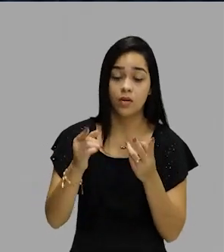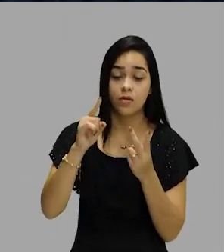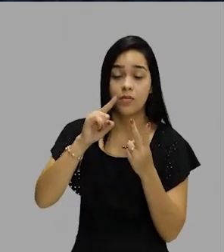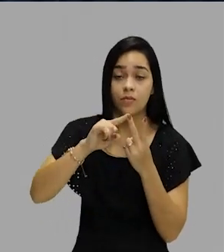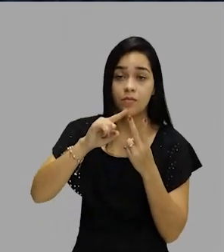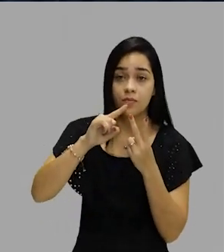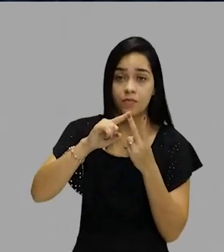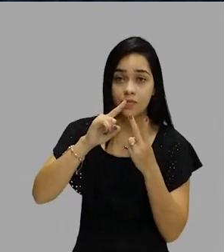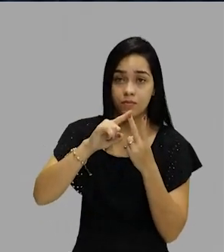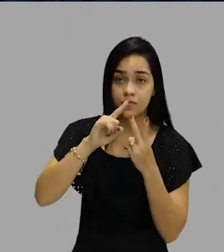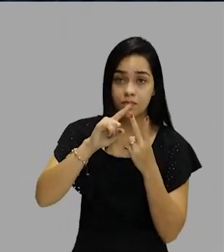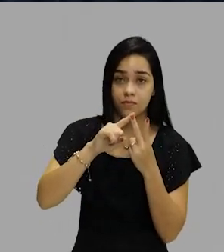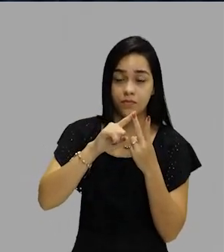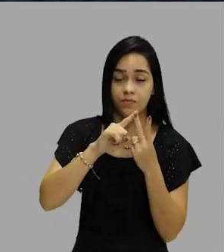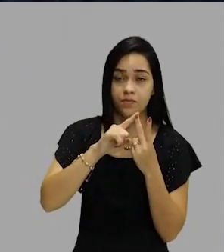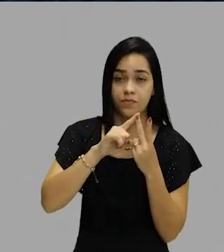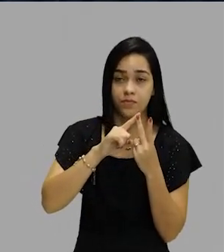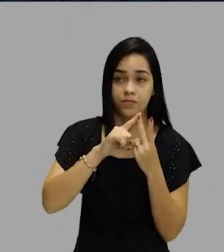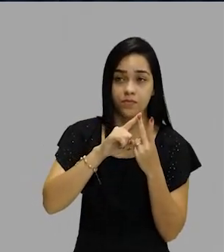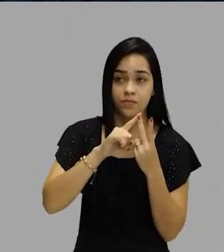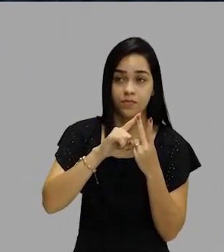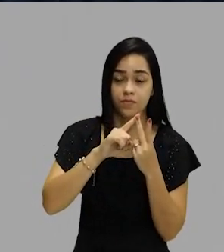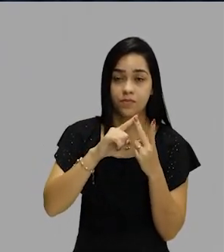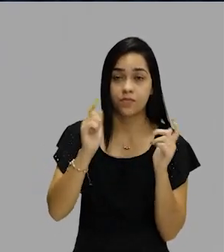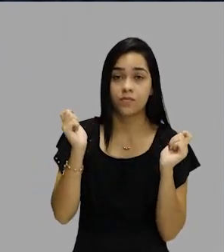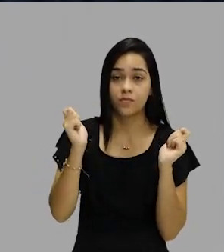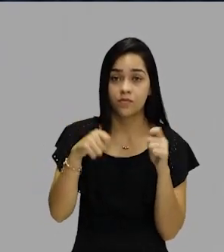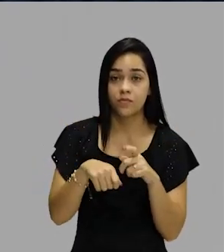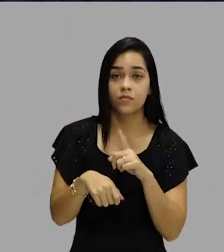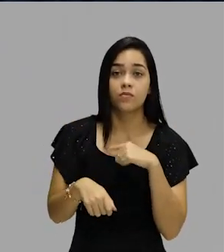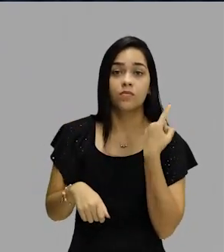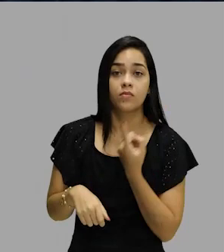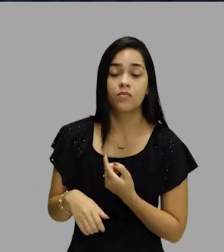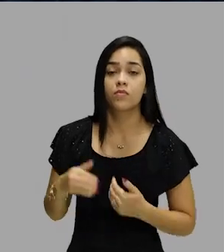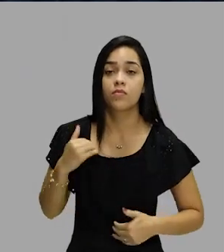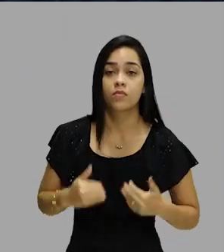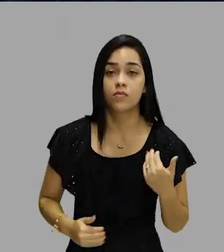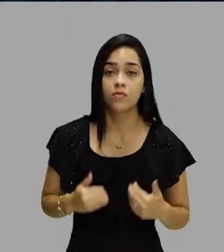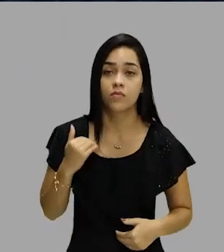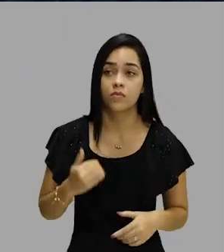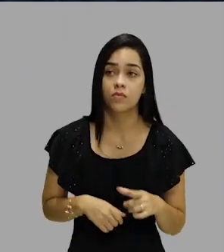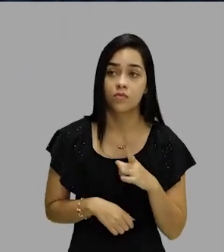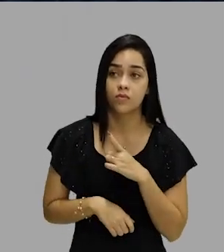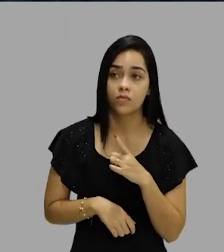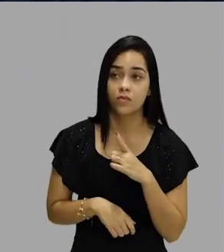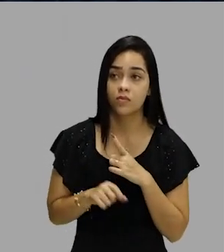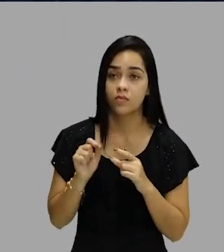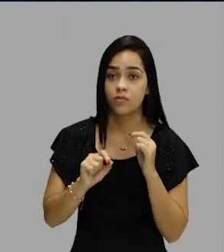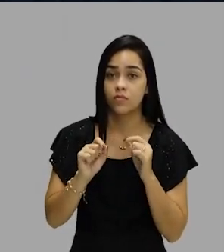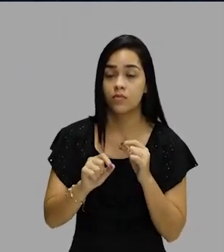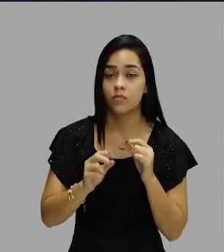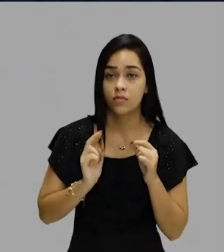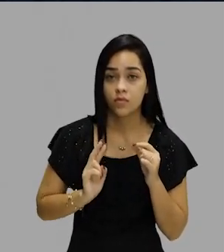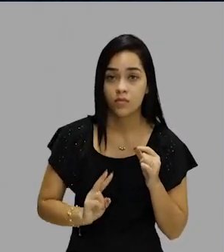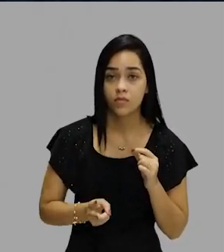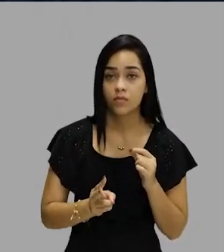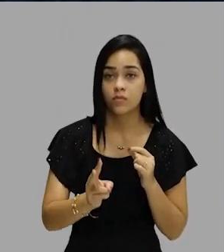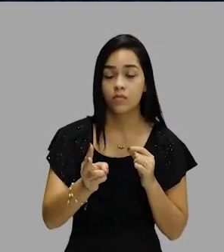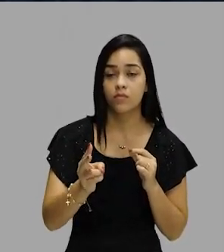Agora, homeostasia é a capacidade que o nosso organismo tem de manter